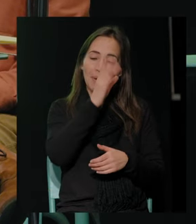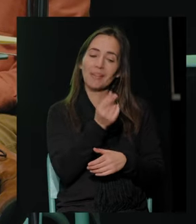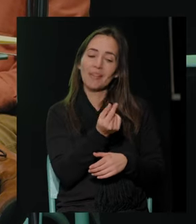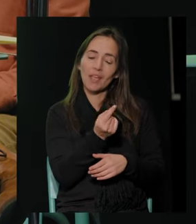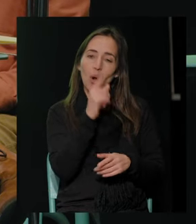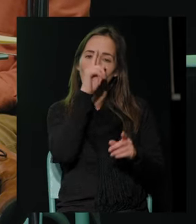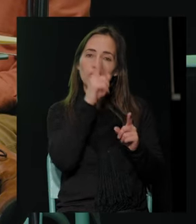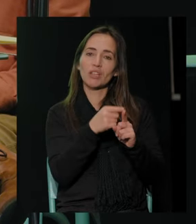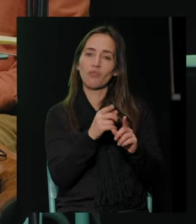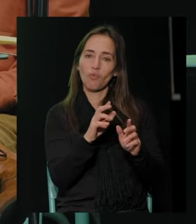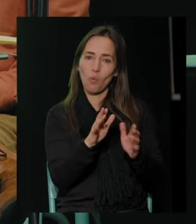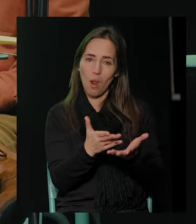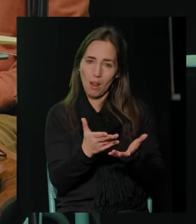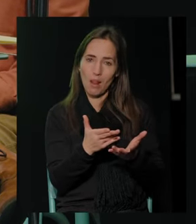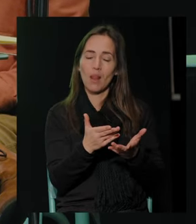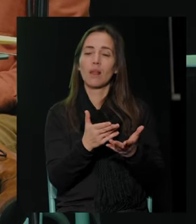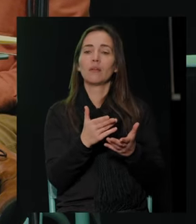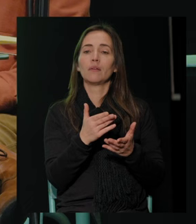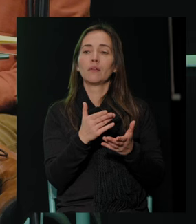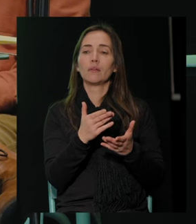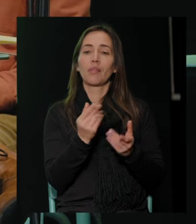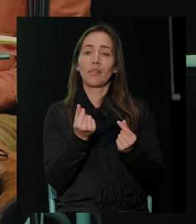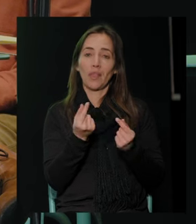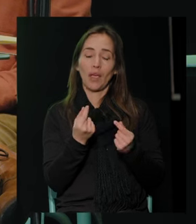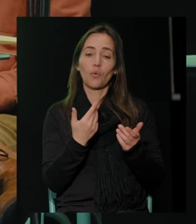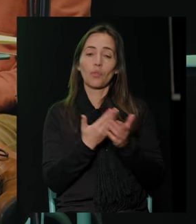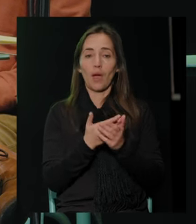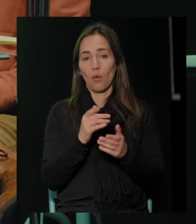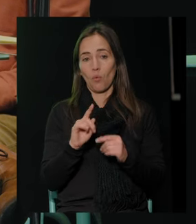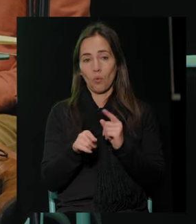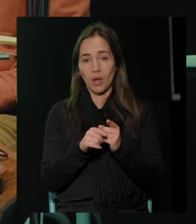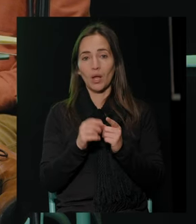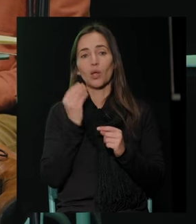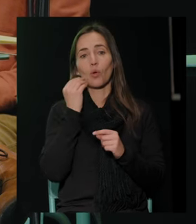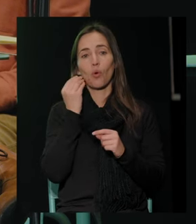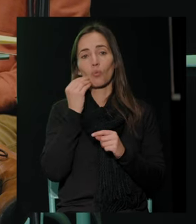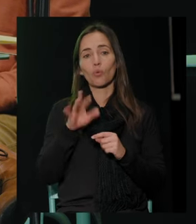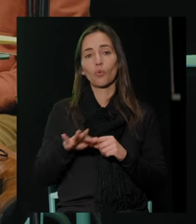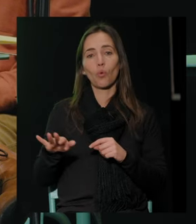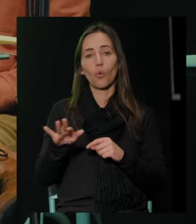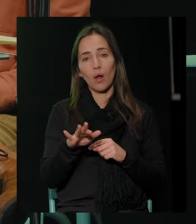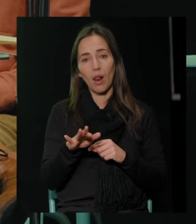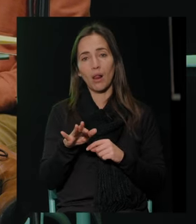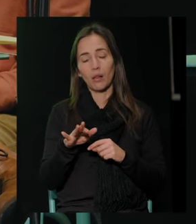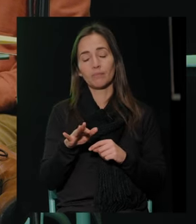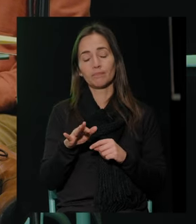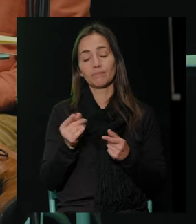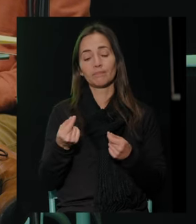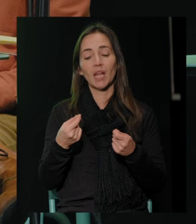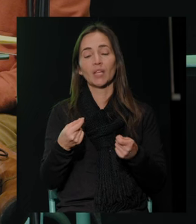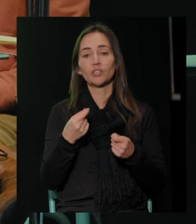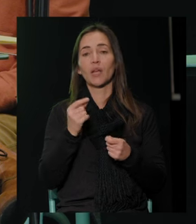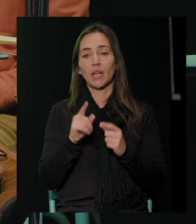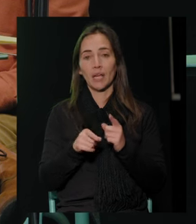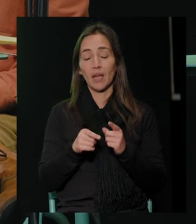vai, onde é que esse dinheiro vai ser, o que é que esse dinheiro vai impactar e como é que vai ser usado no terreno. E então um vale presente, para voltar à